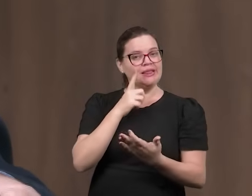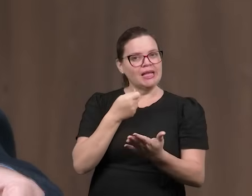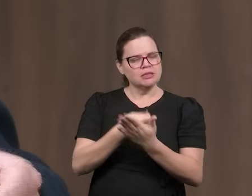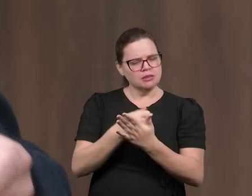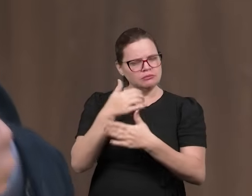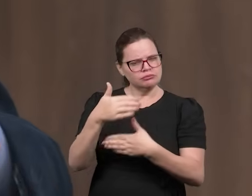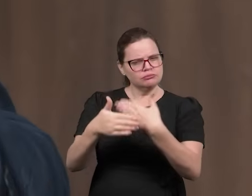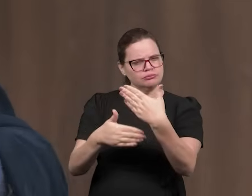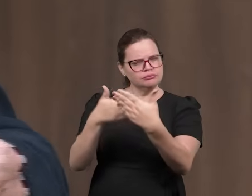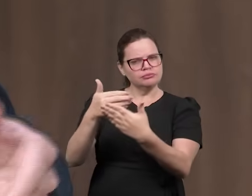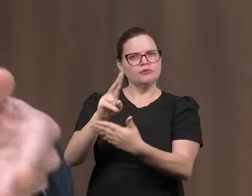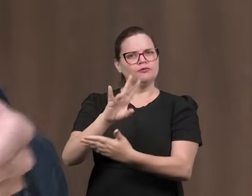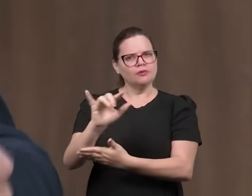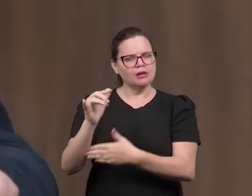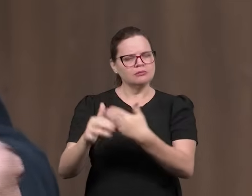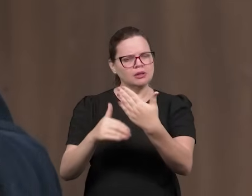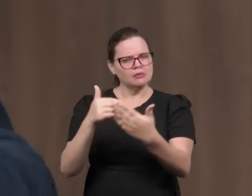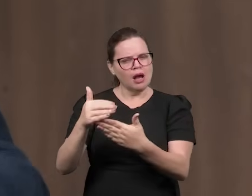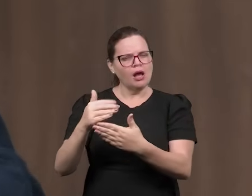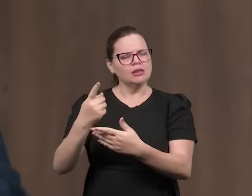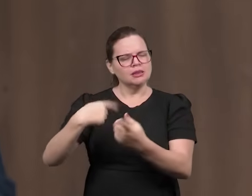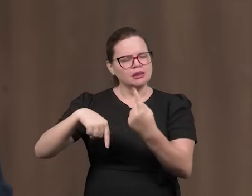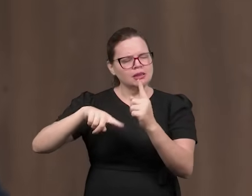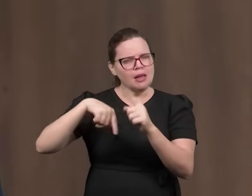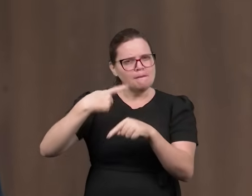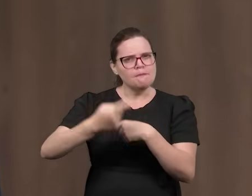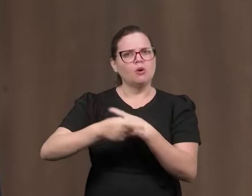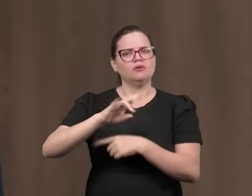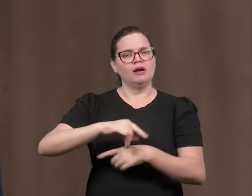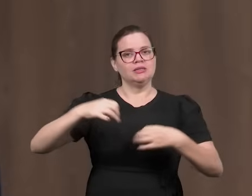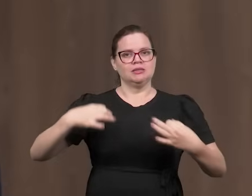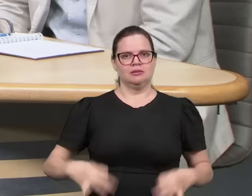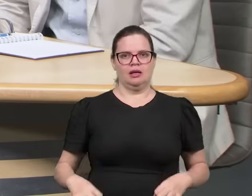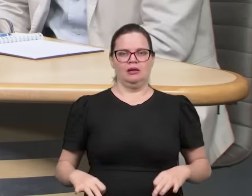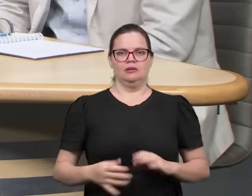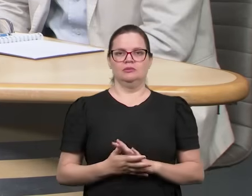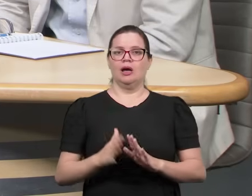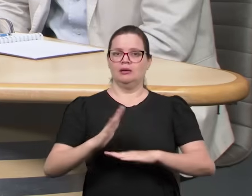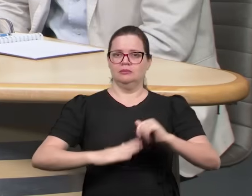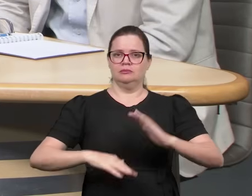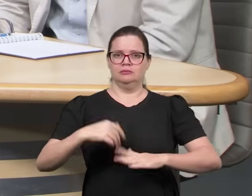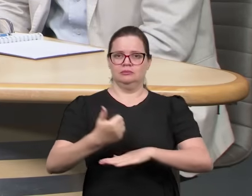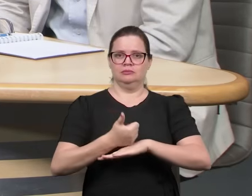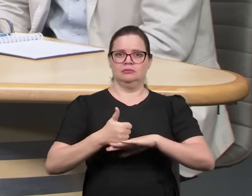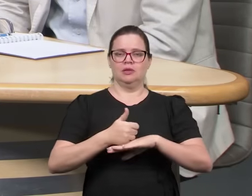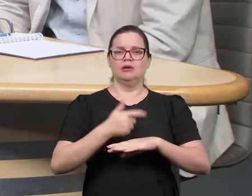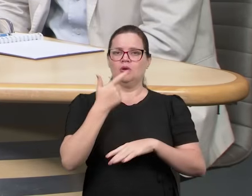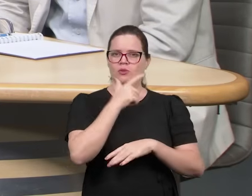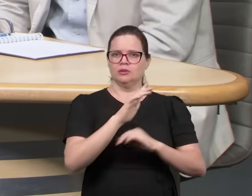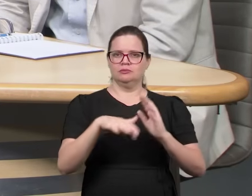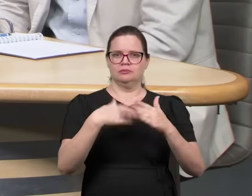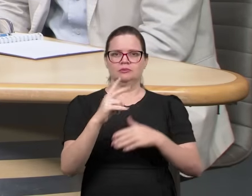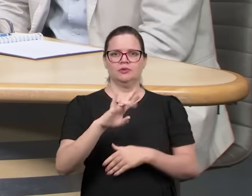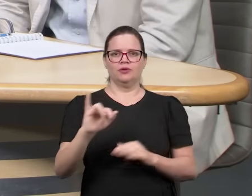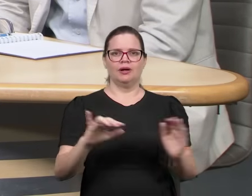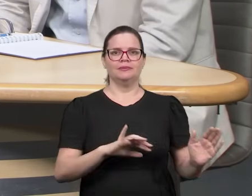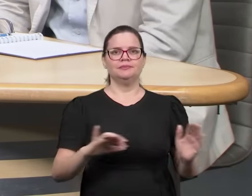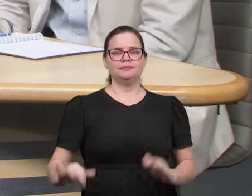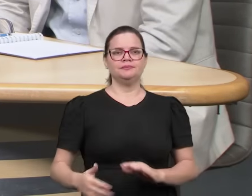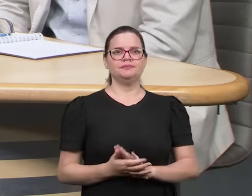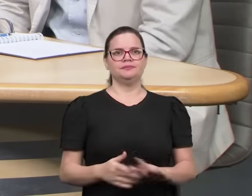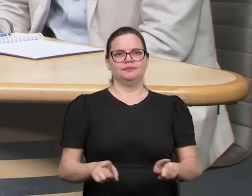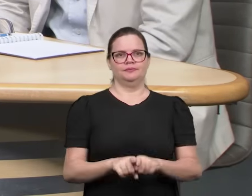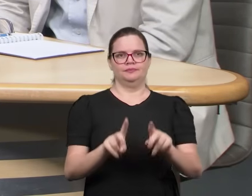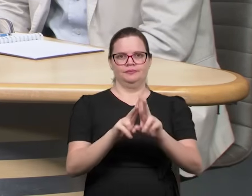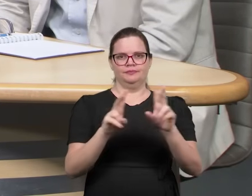prematuras vai fazer com que esse talento seja apurado, aperfeiçoado. Essa consciência de que esse